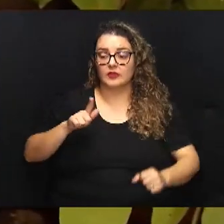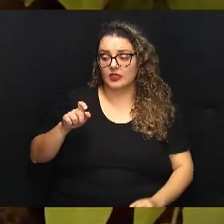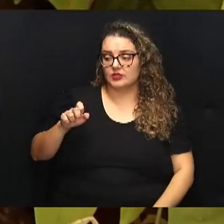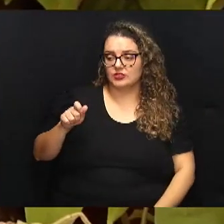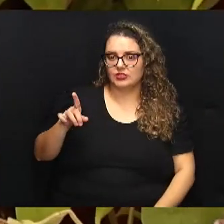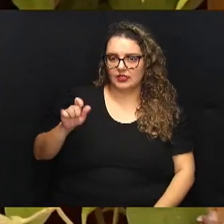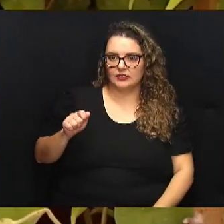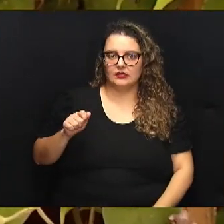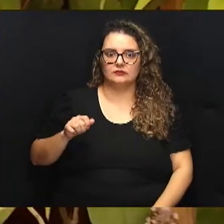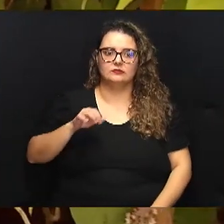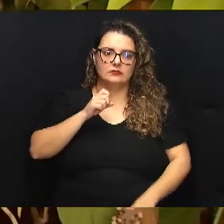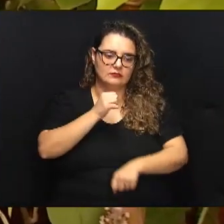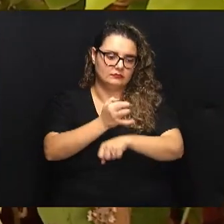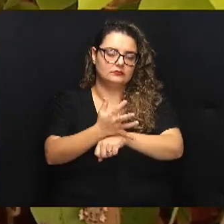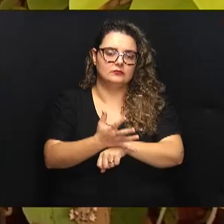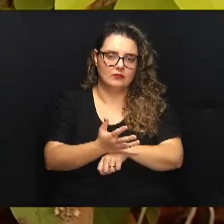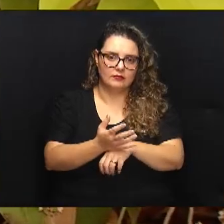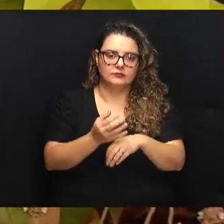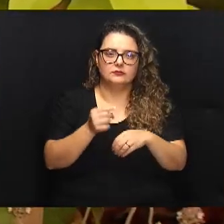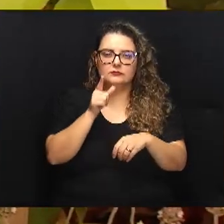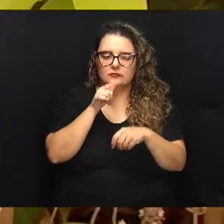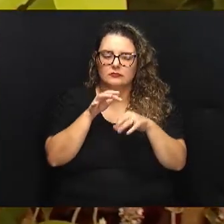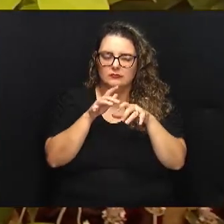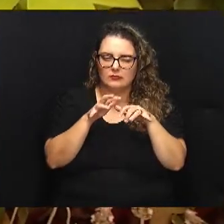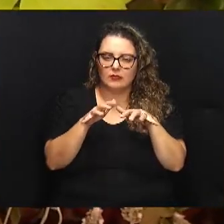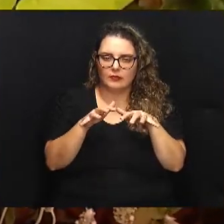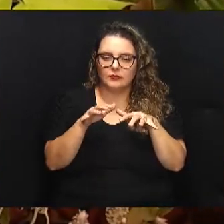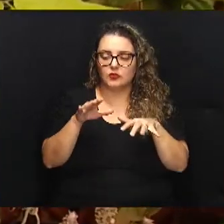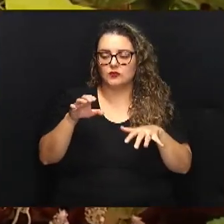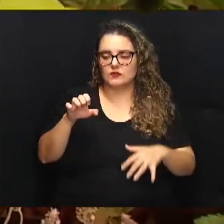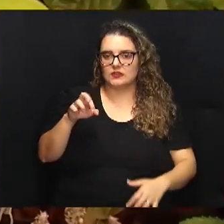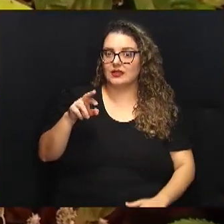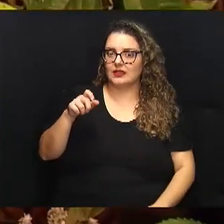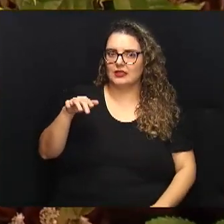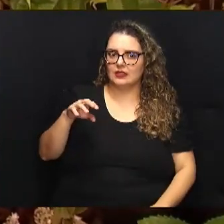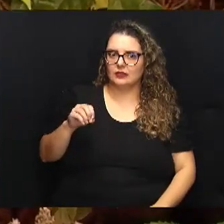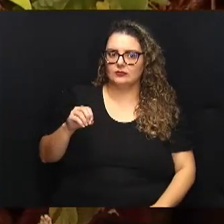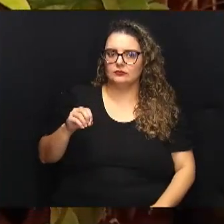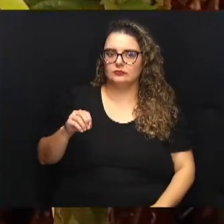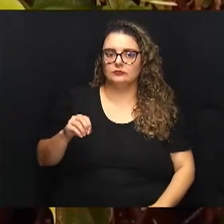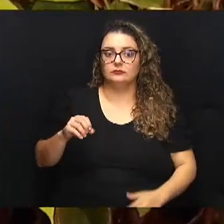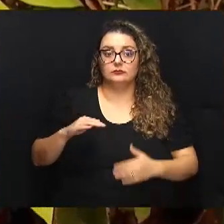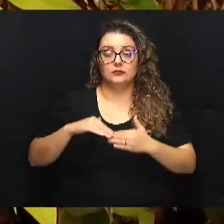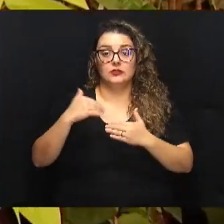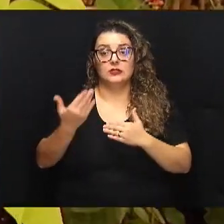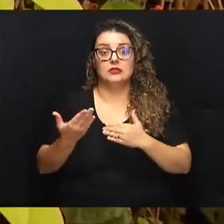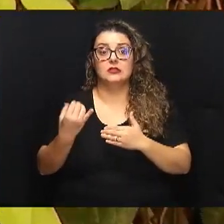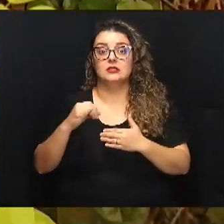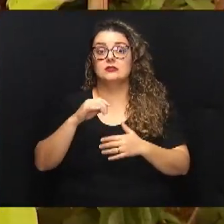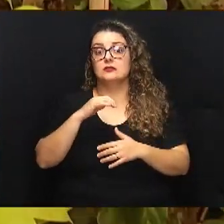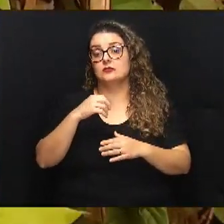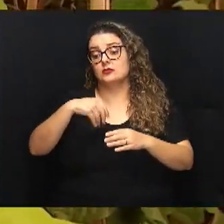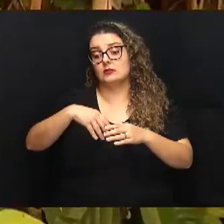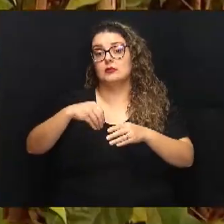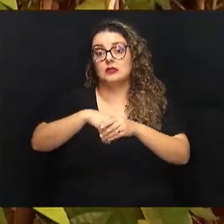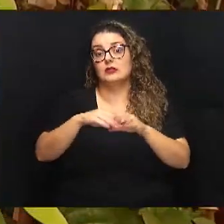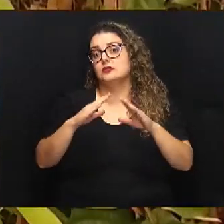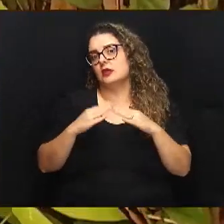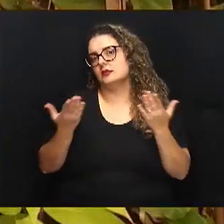madrugada, que traz aquela aguinha do sereno para ambiente externo, e se a sua planta é de dentro de